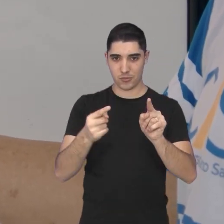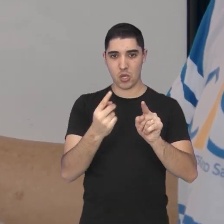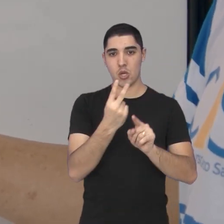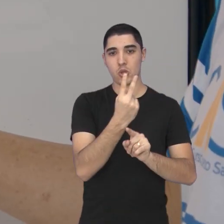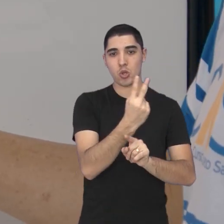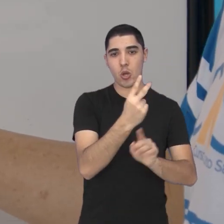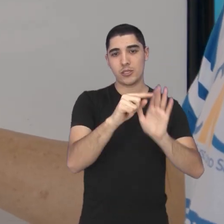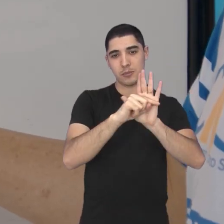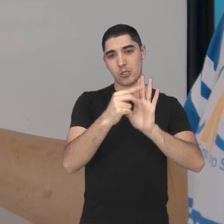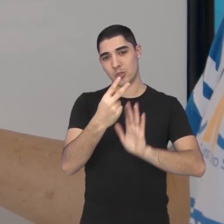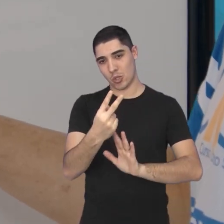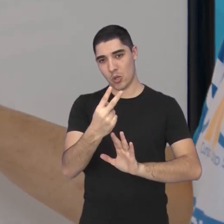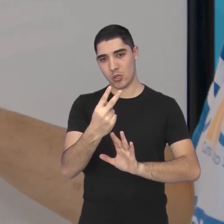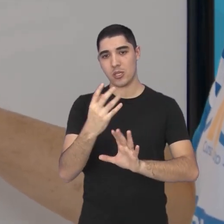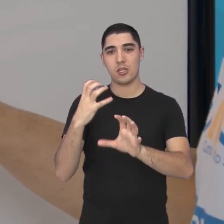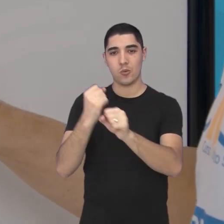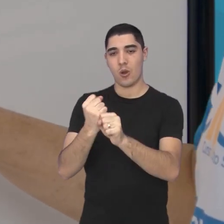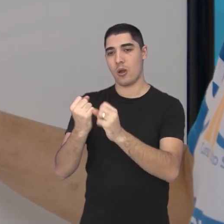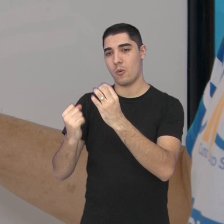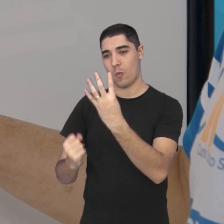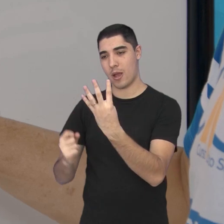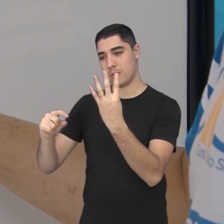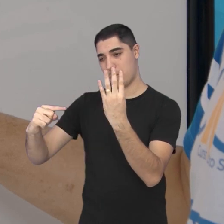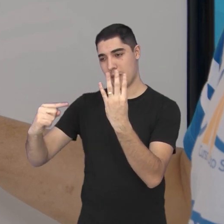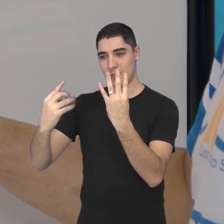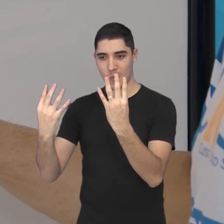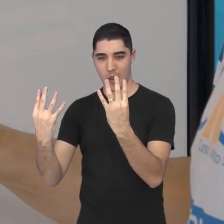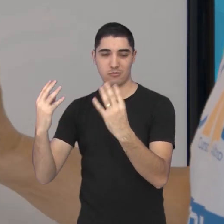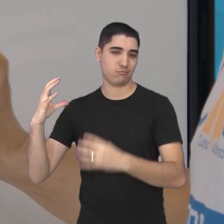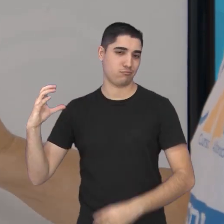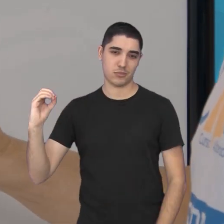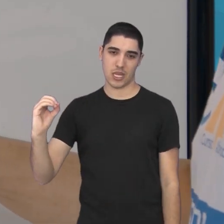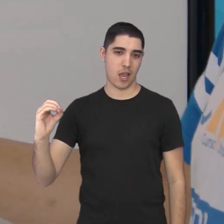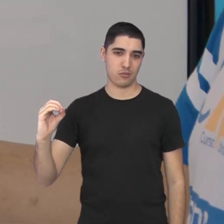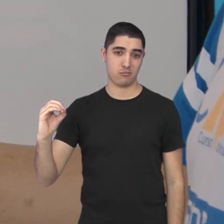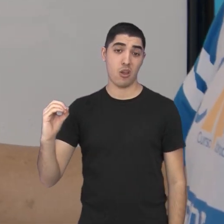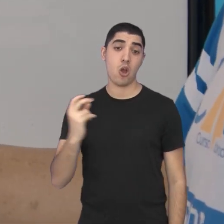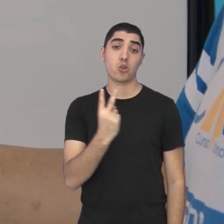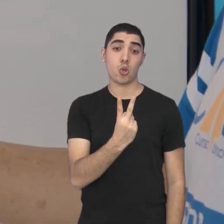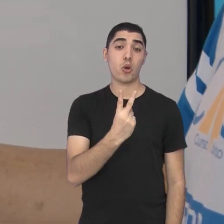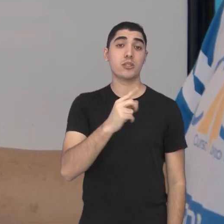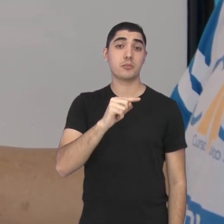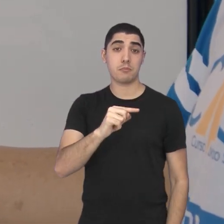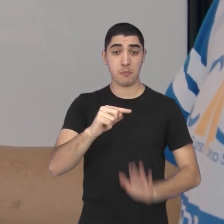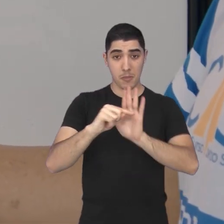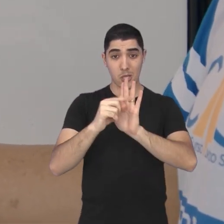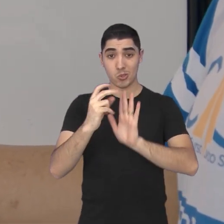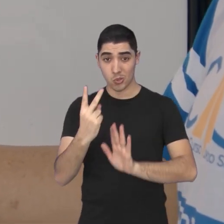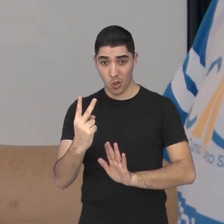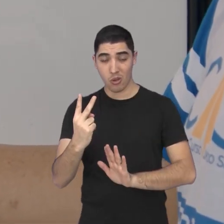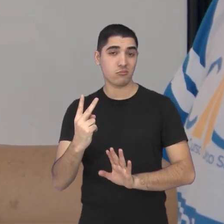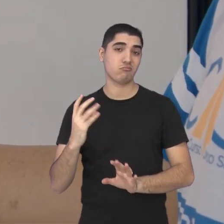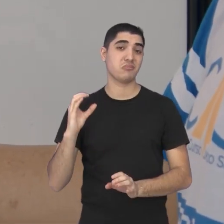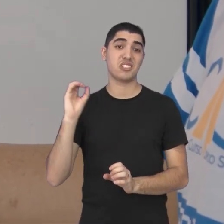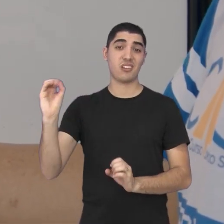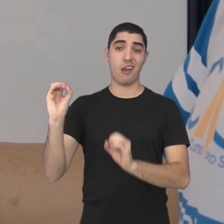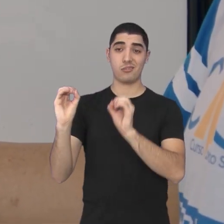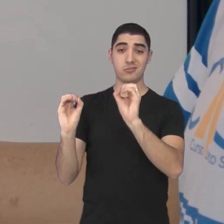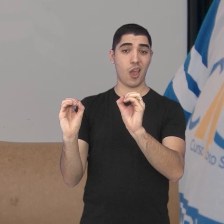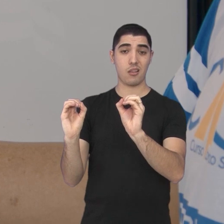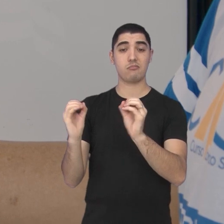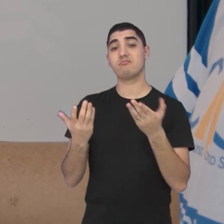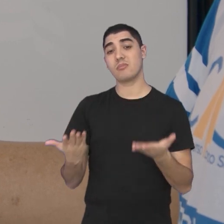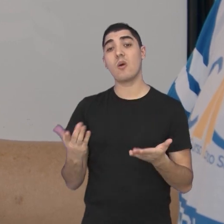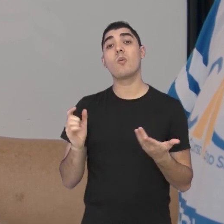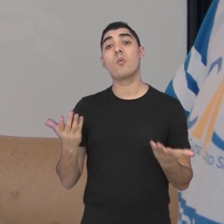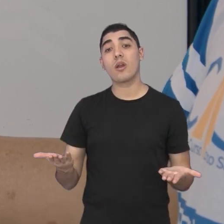2 é igual a 4 menos 4 é 0. Ok? 2 menos 2 também é 0. Então, isso aqui nós chegamos à situação